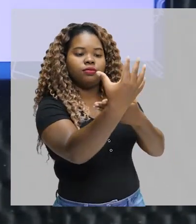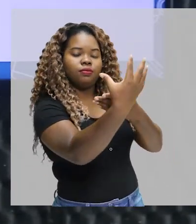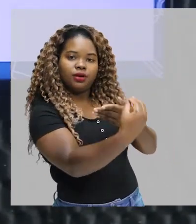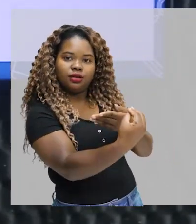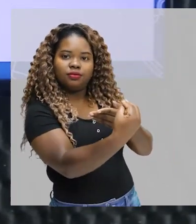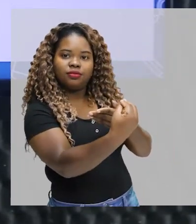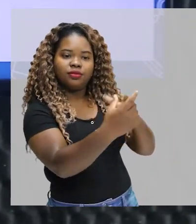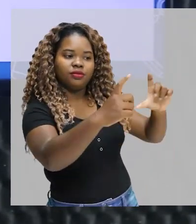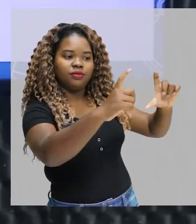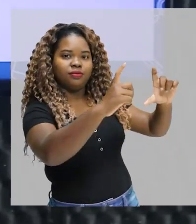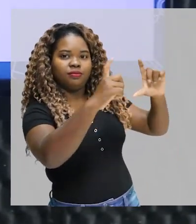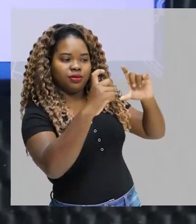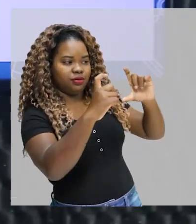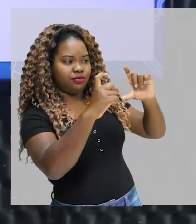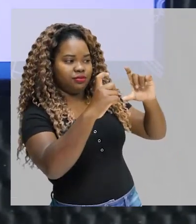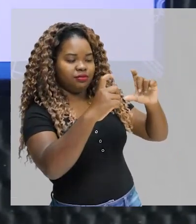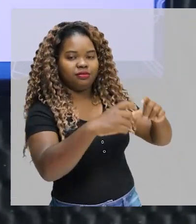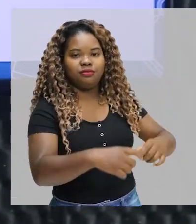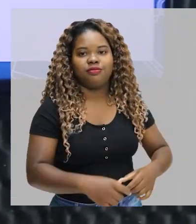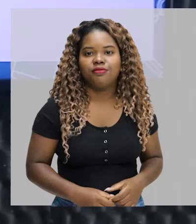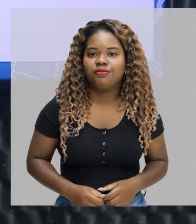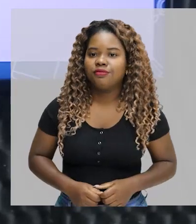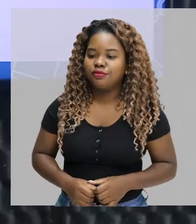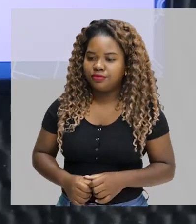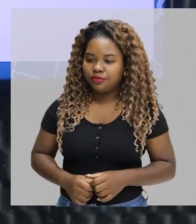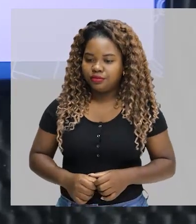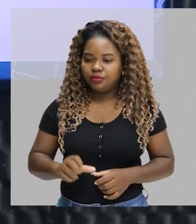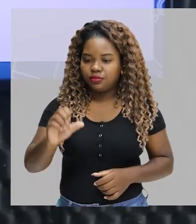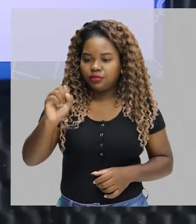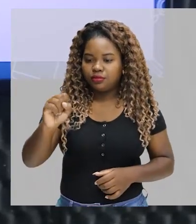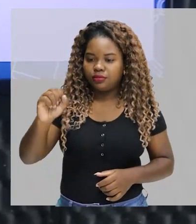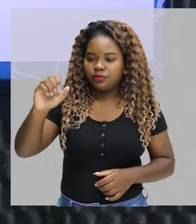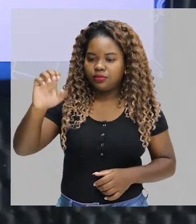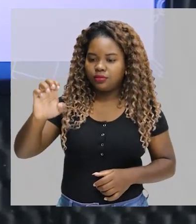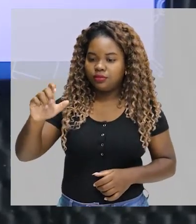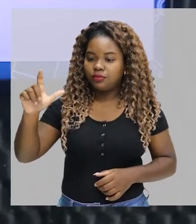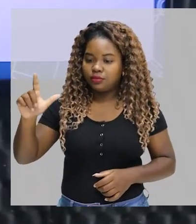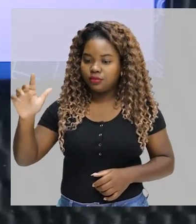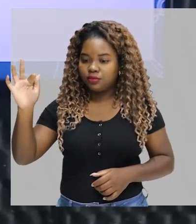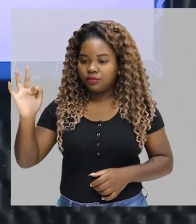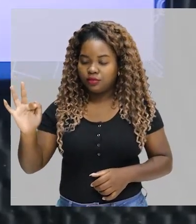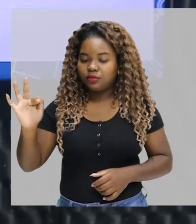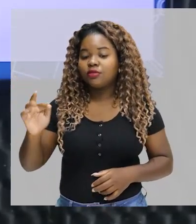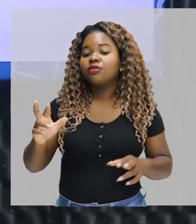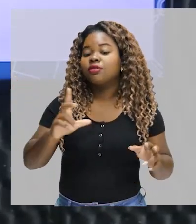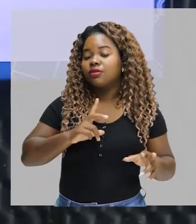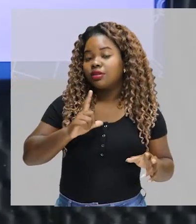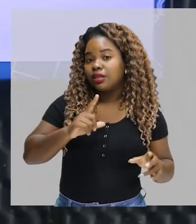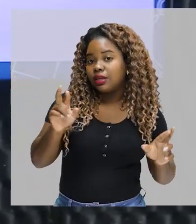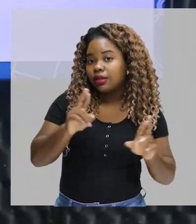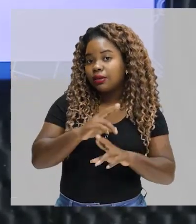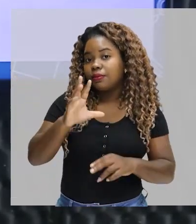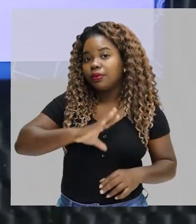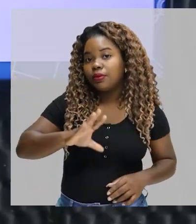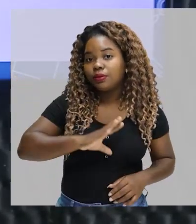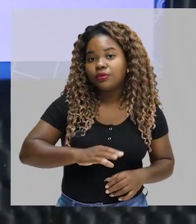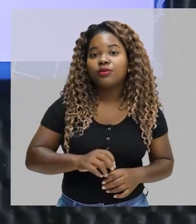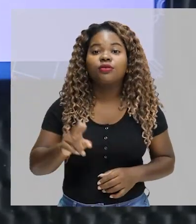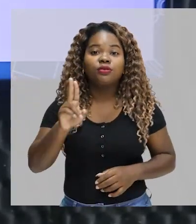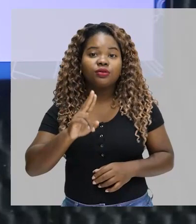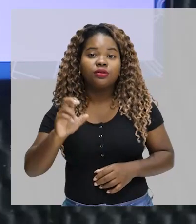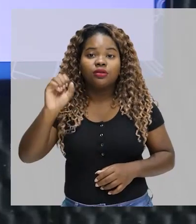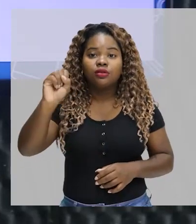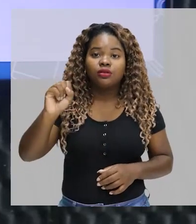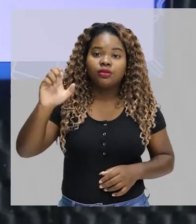certo? Então, em inglês, essa palavrinha self faz referência à ação reflexiva. Em português, nós usamos